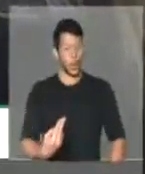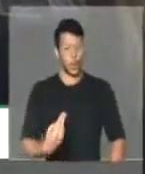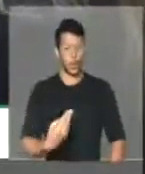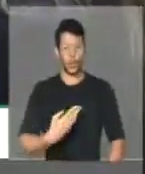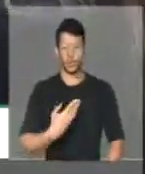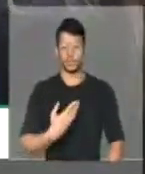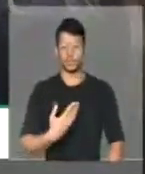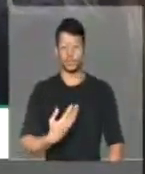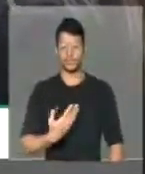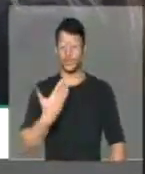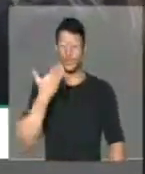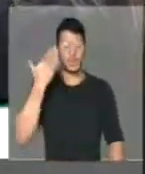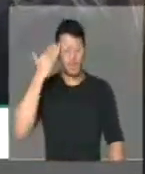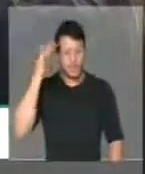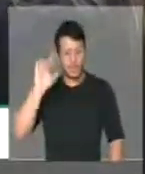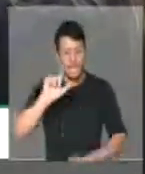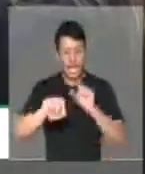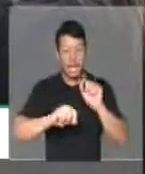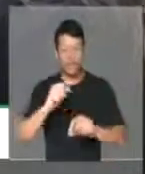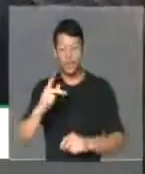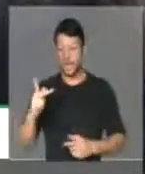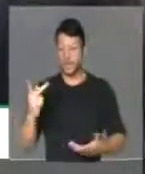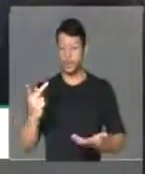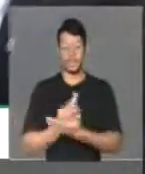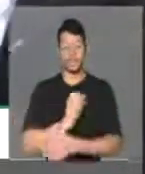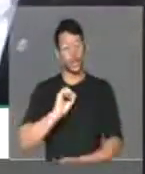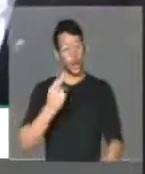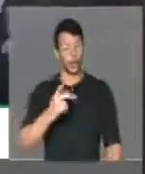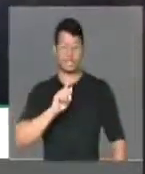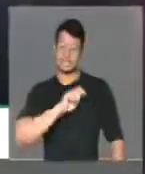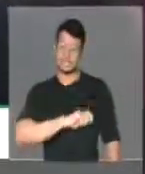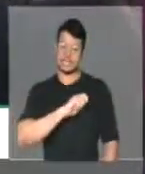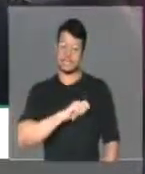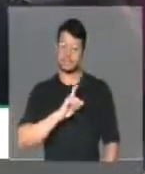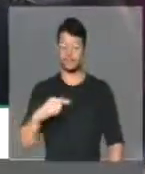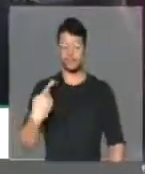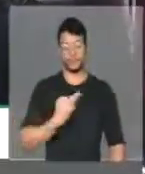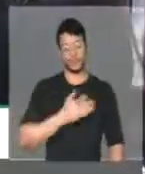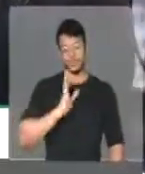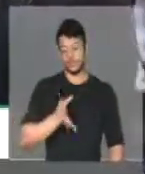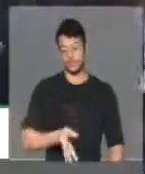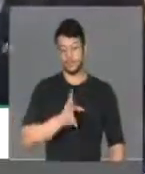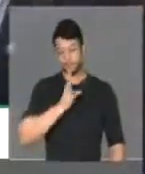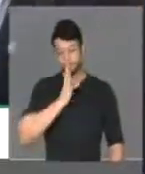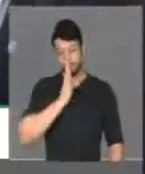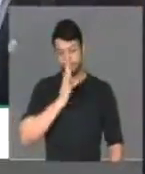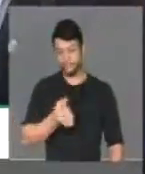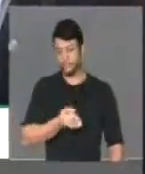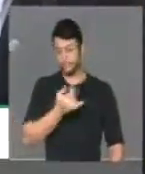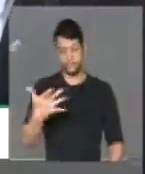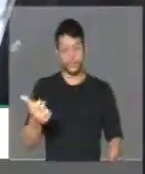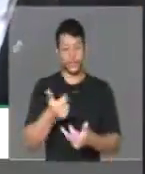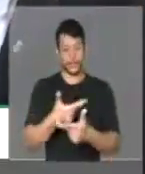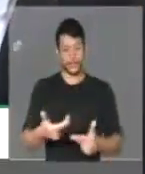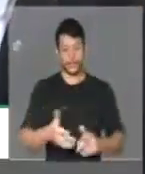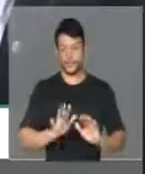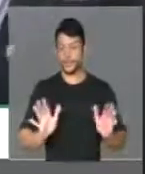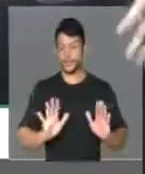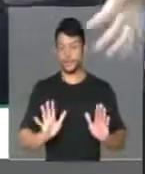é falta de conhecimento. Já ouvimos tantas outras coisas aqui nesta casa, inclusive